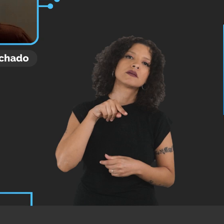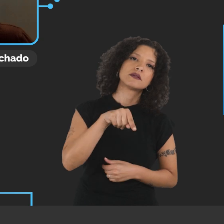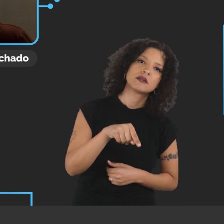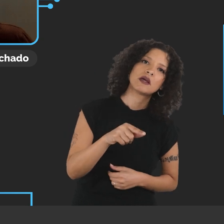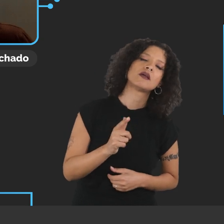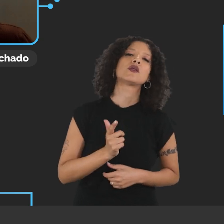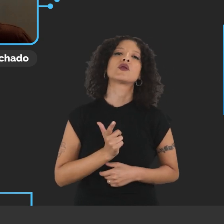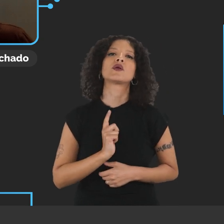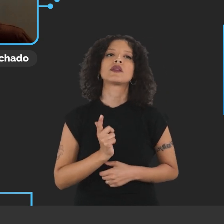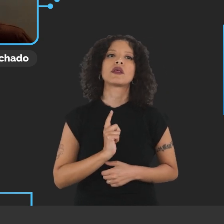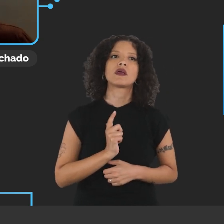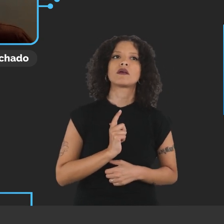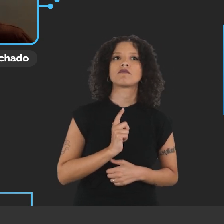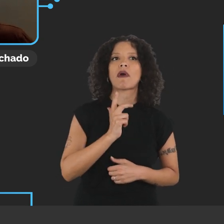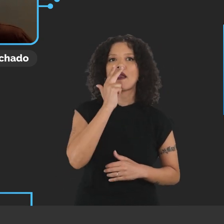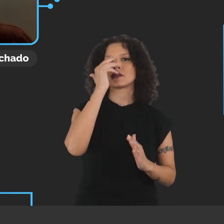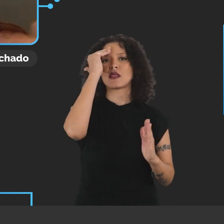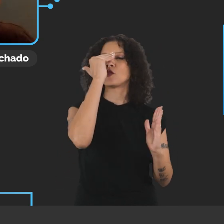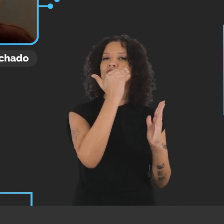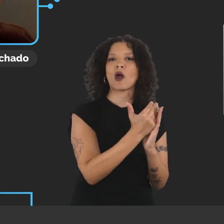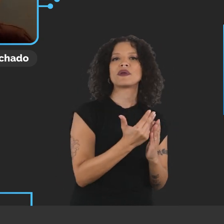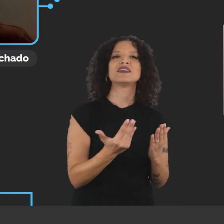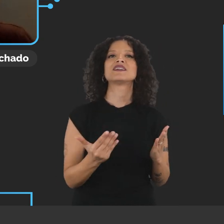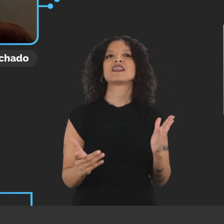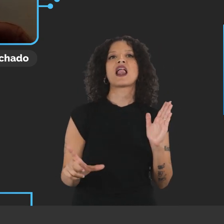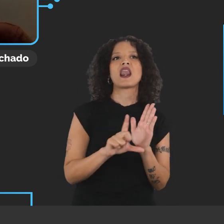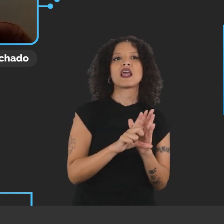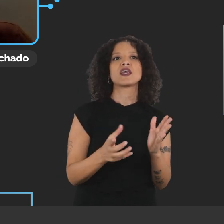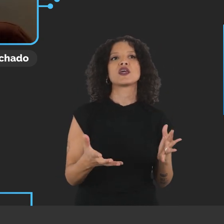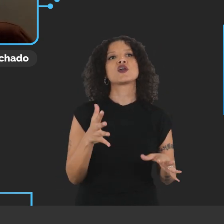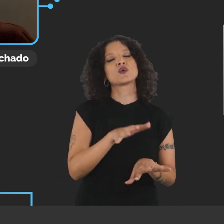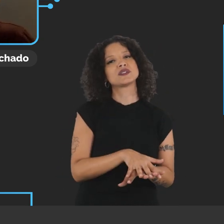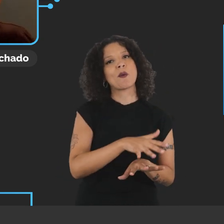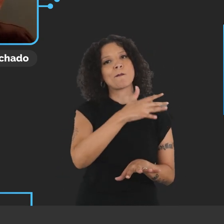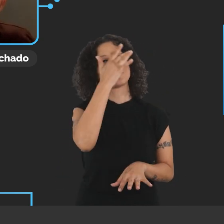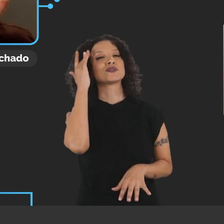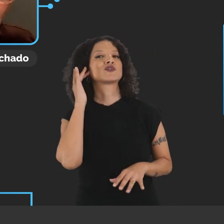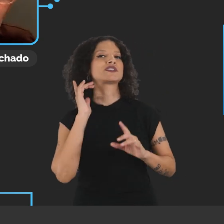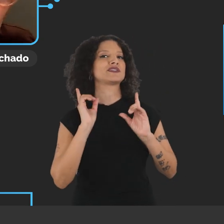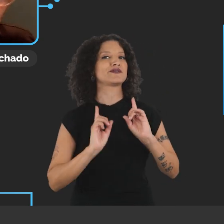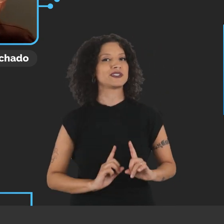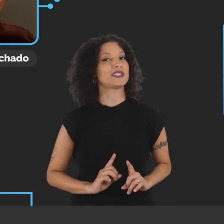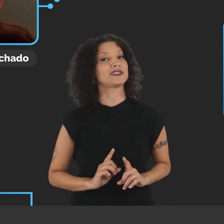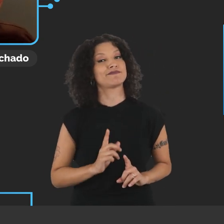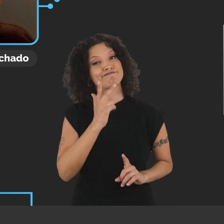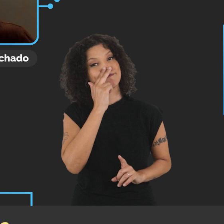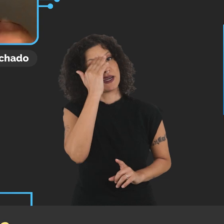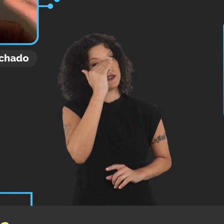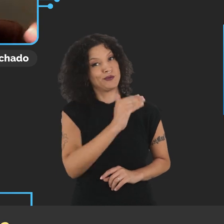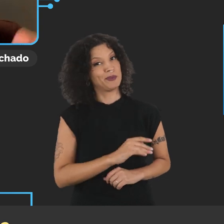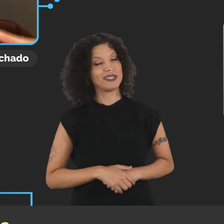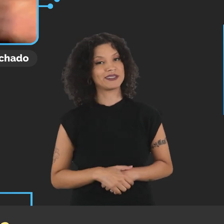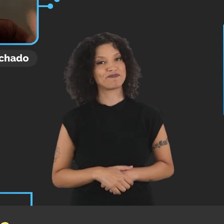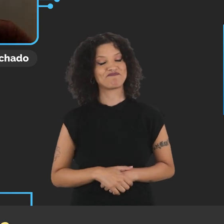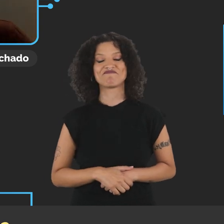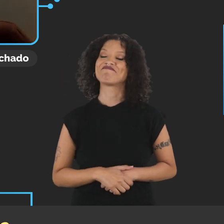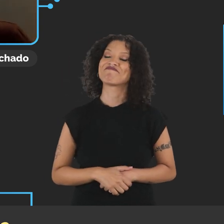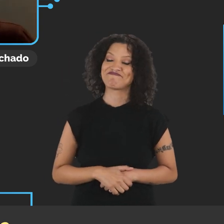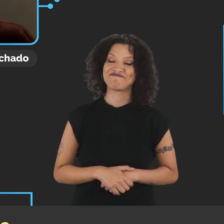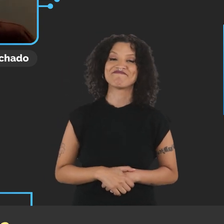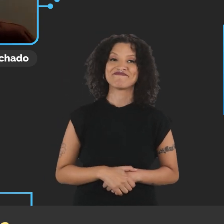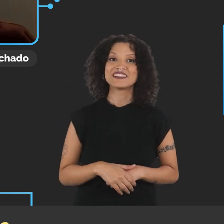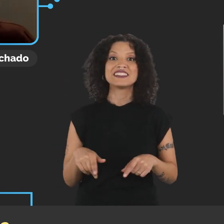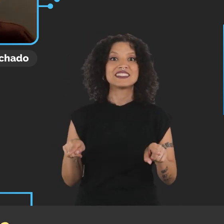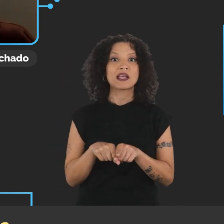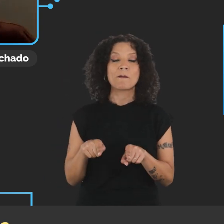obviamente, dentro dessa estatística, não devem estar cumprindo a lei de inclusão para pessoas com deficiência. Além disso, uma outra coisa que